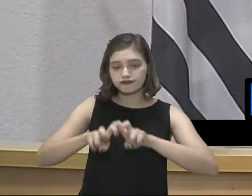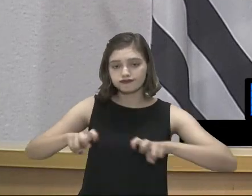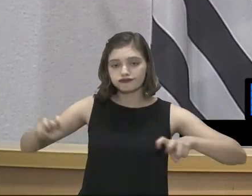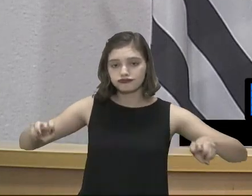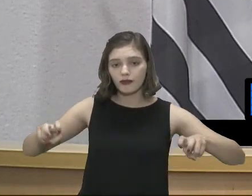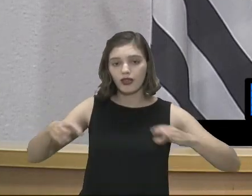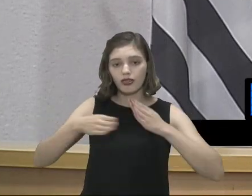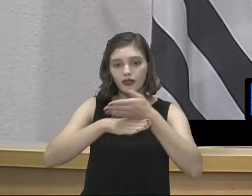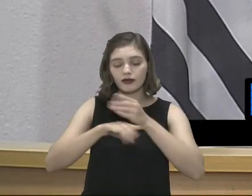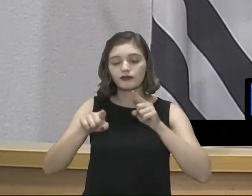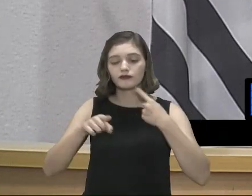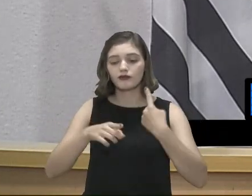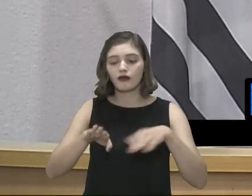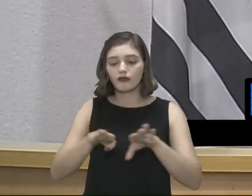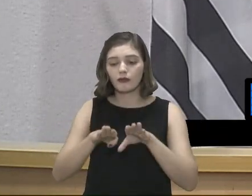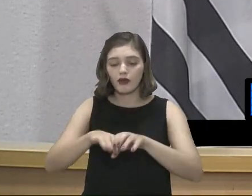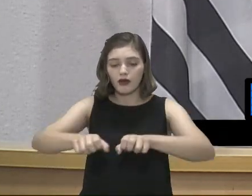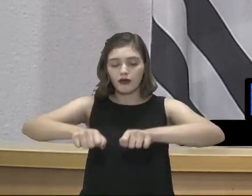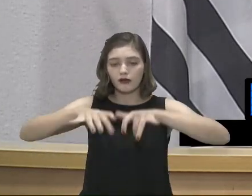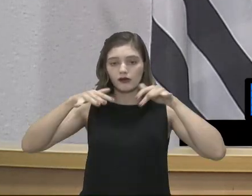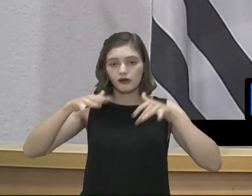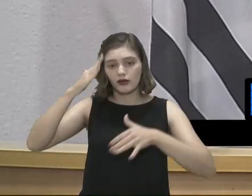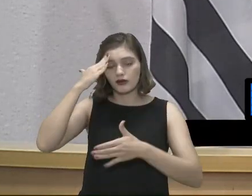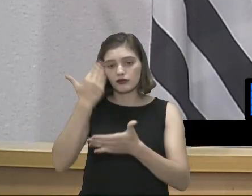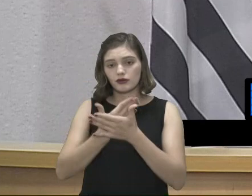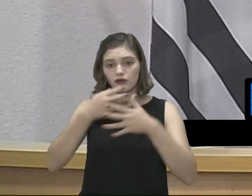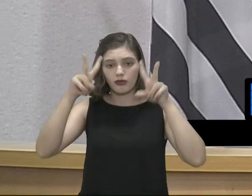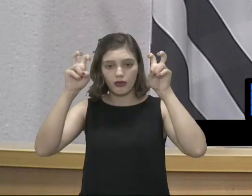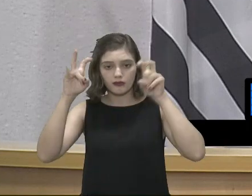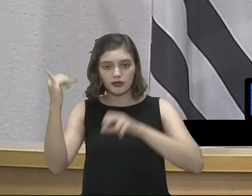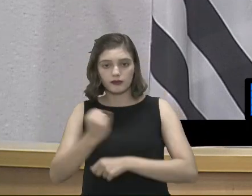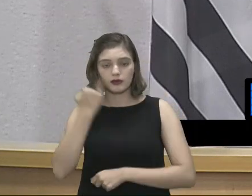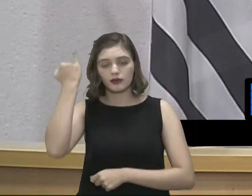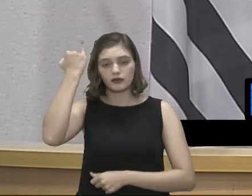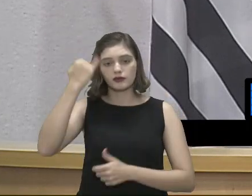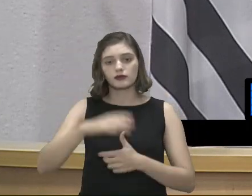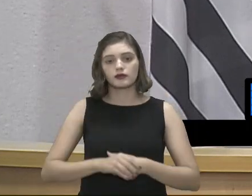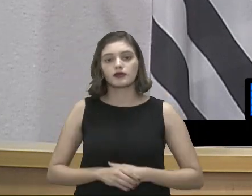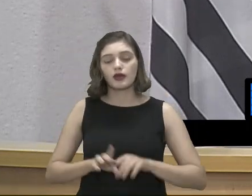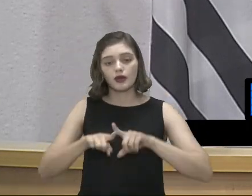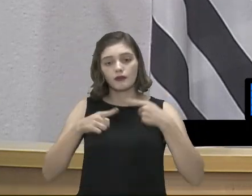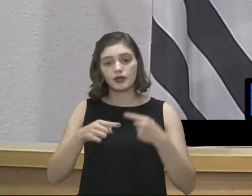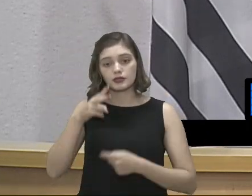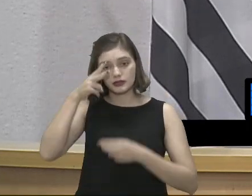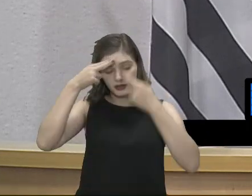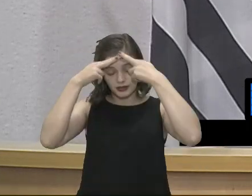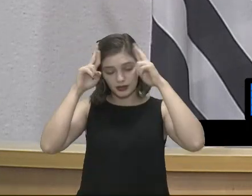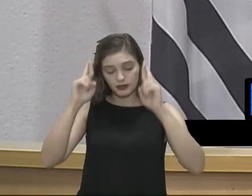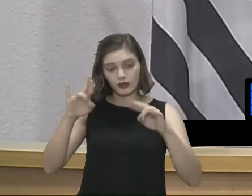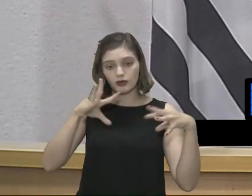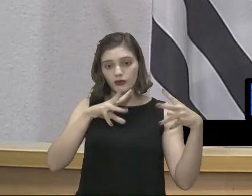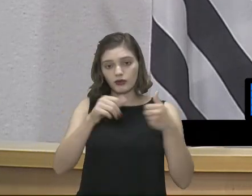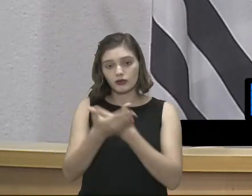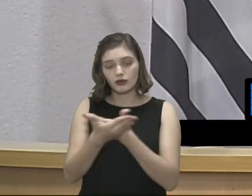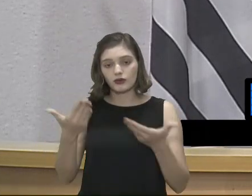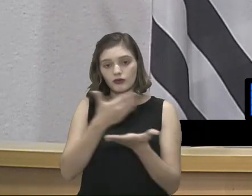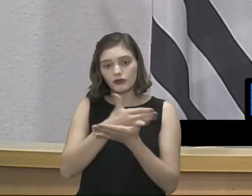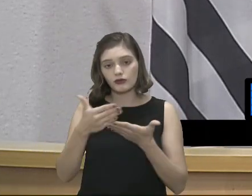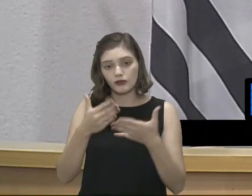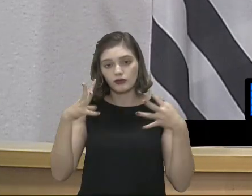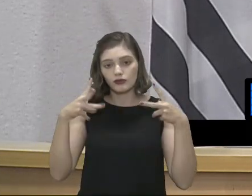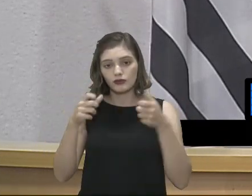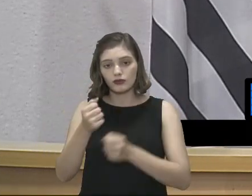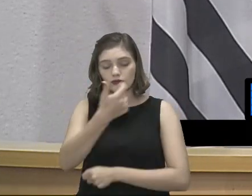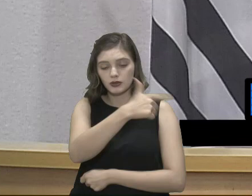dentro e lá fora também, porque não acham que nosso tema é importante, mas se respeitam a nossa minoria, começam a respeitar todas